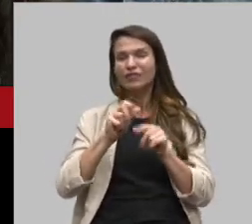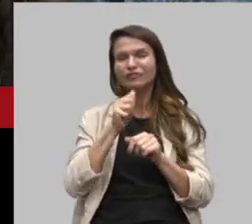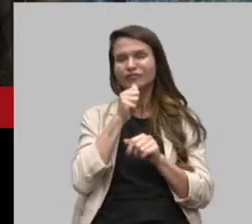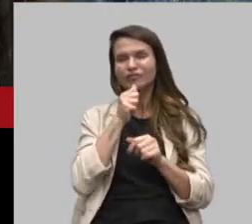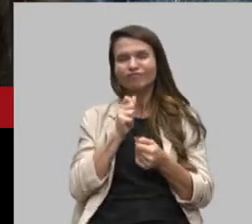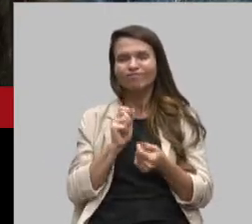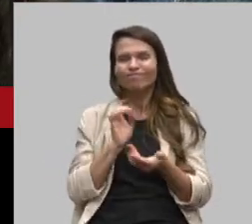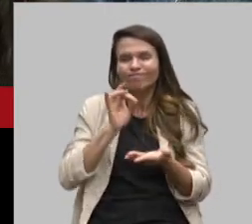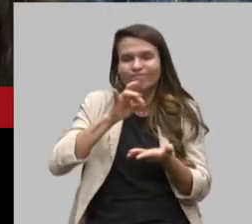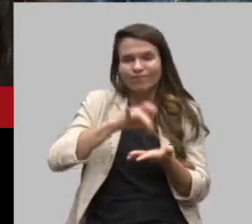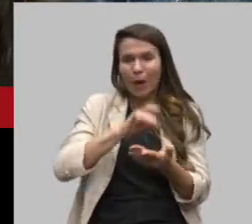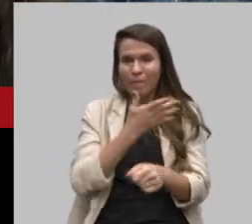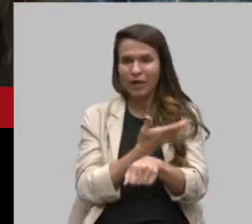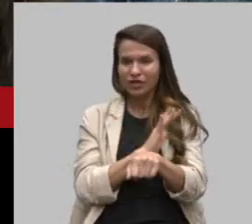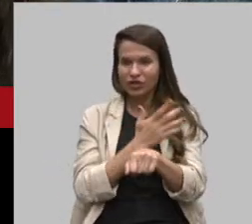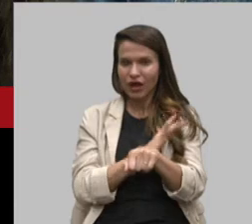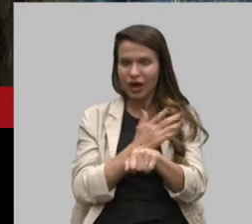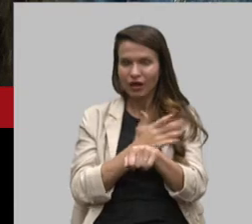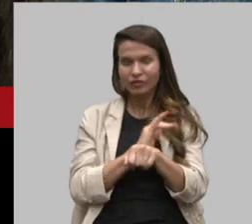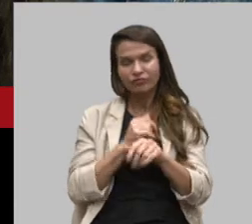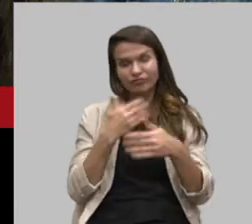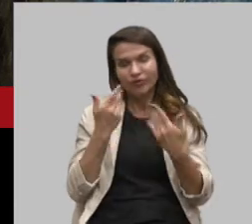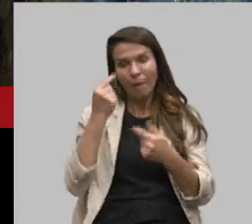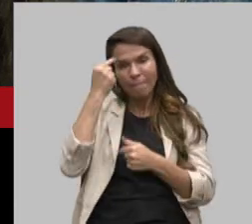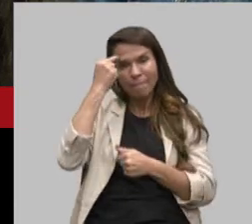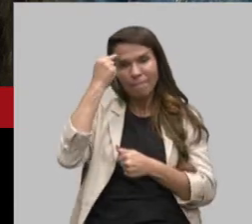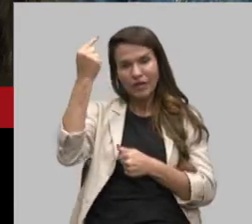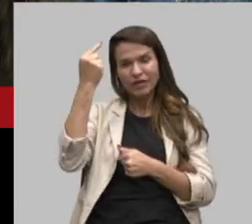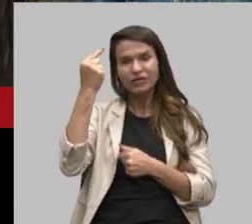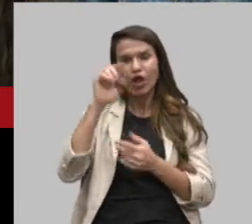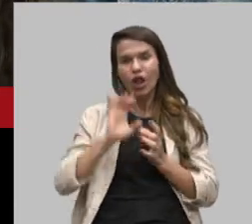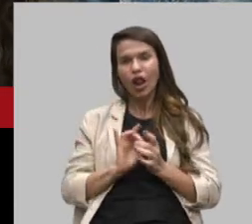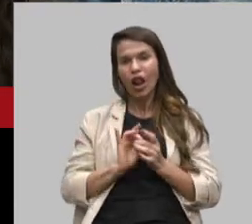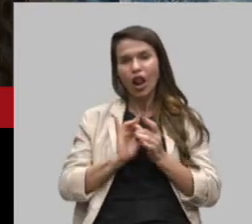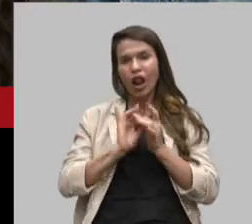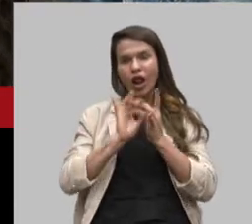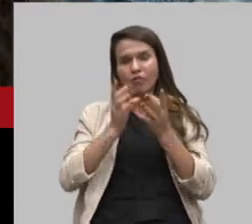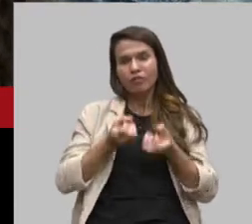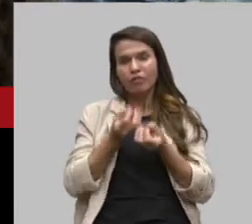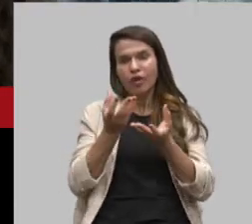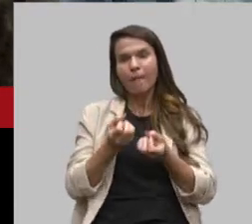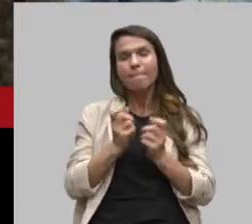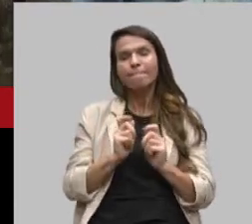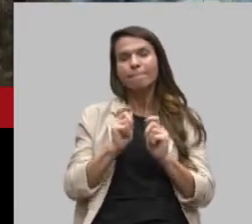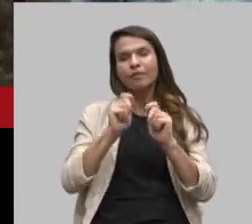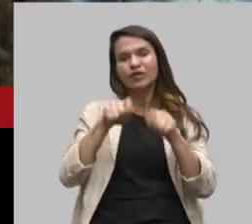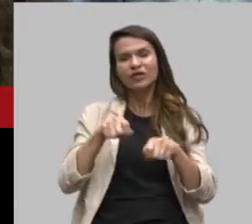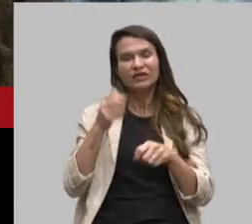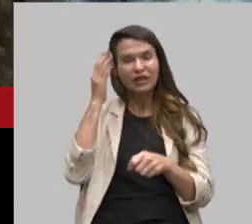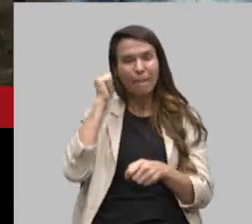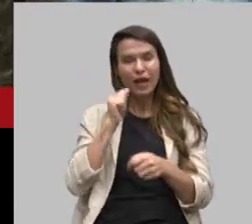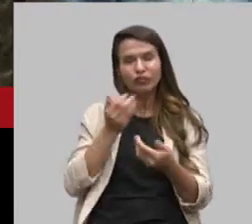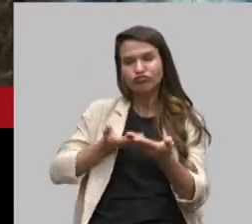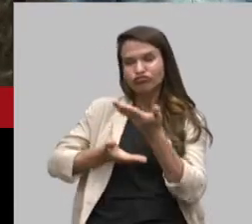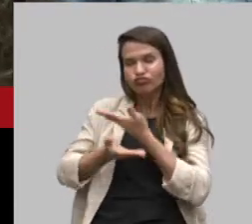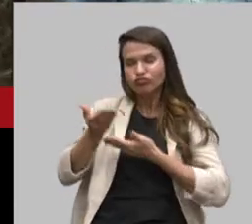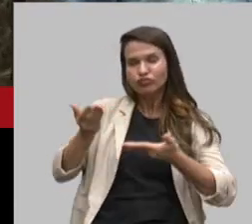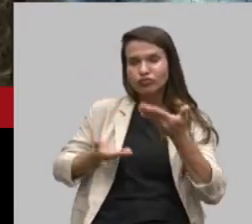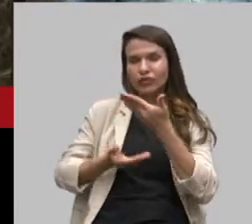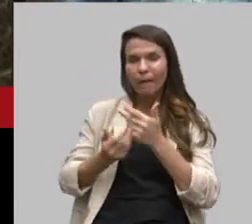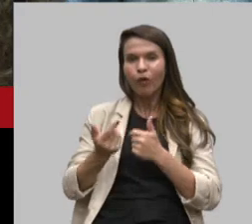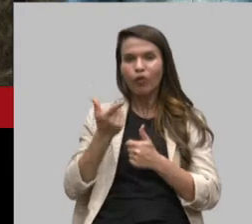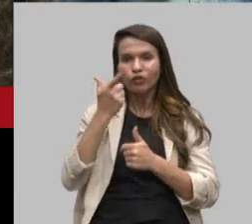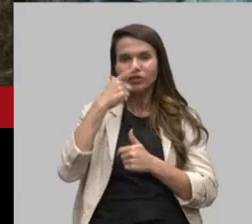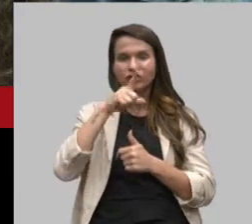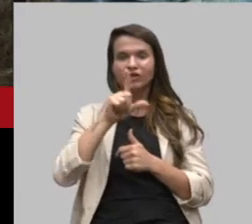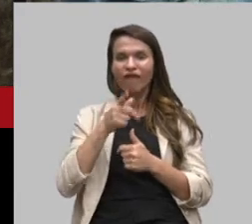praticados então pensando na nossa liberdade de expressão da gente poder saber com quem contar da gente poder poder